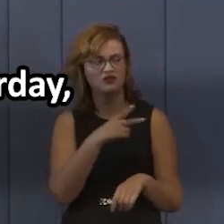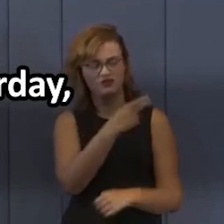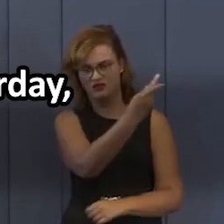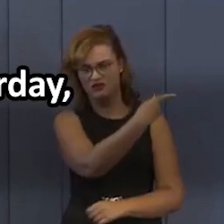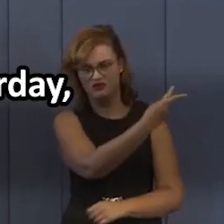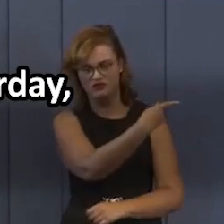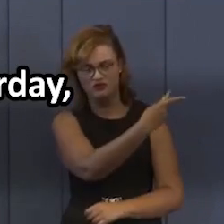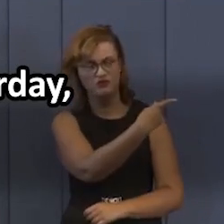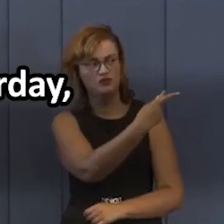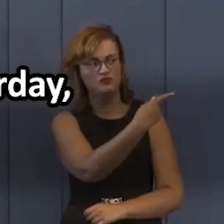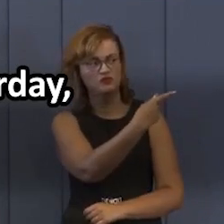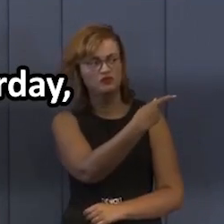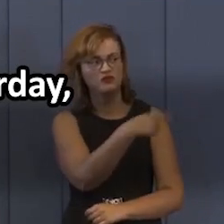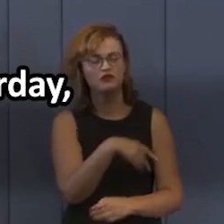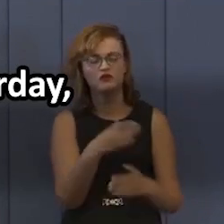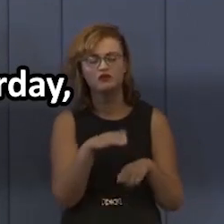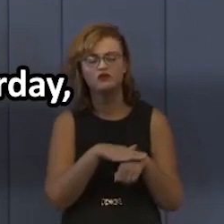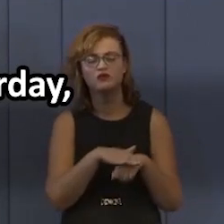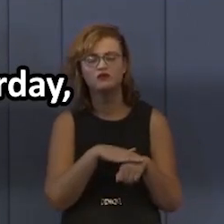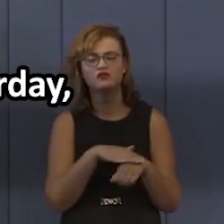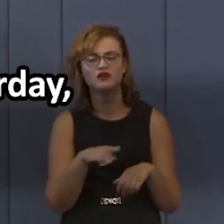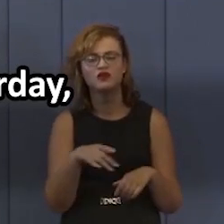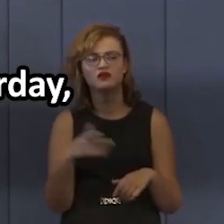inclusive comentávamos no almoço ontem, Roberto,